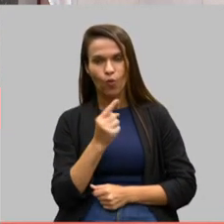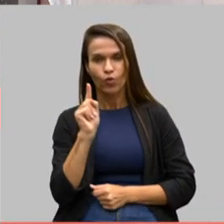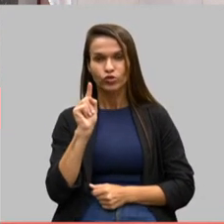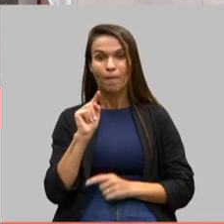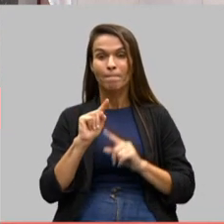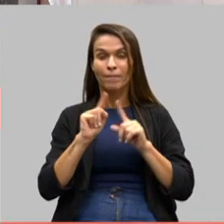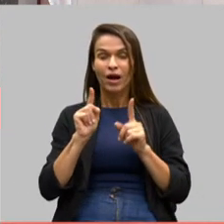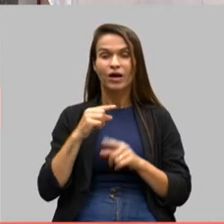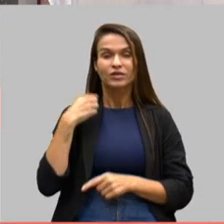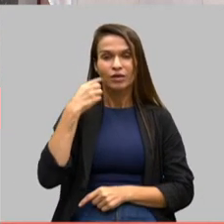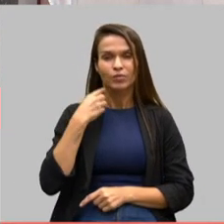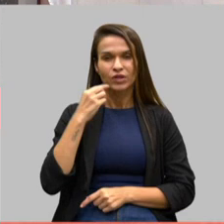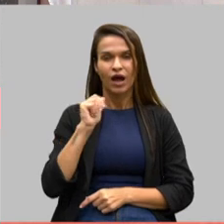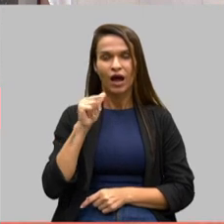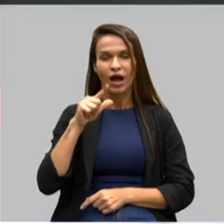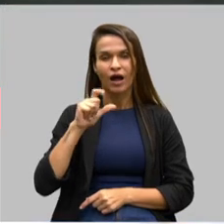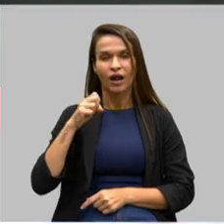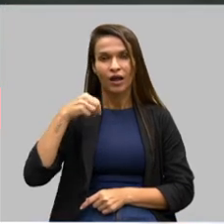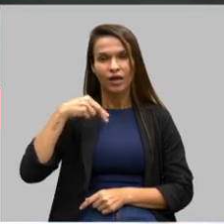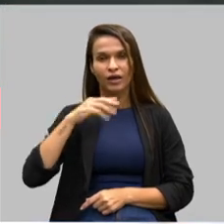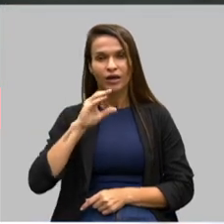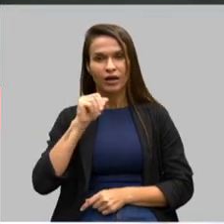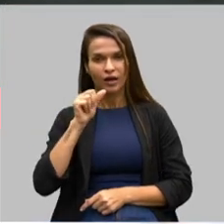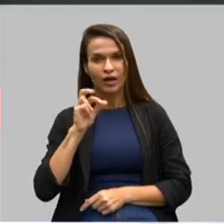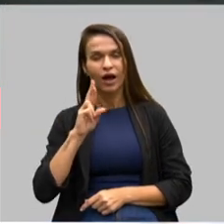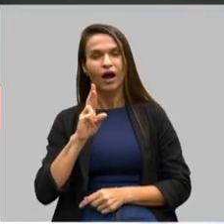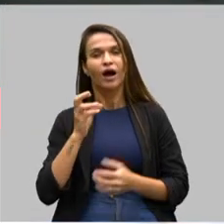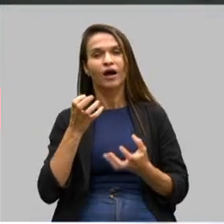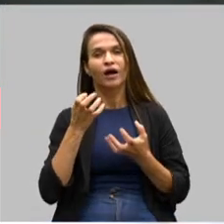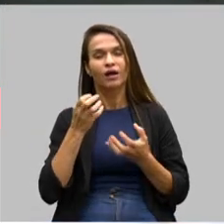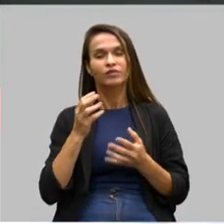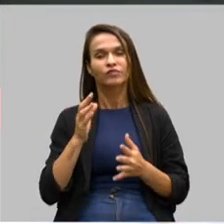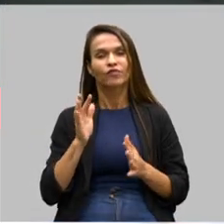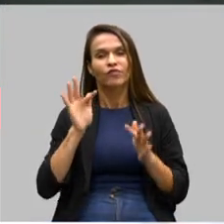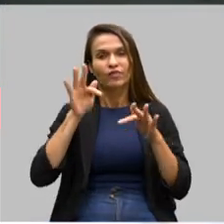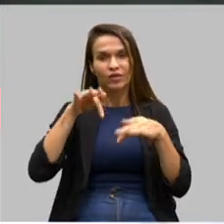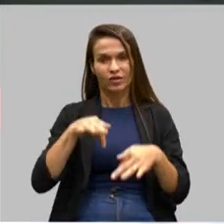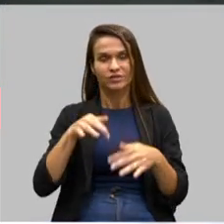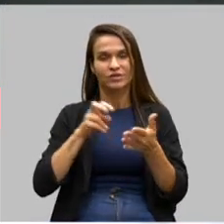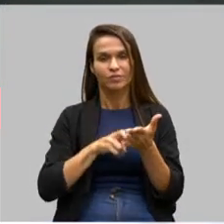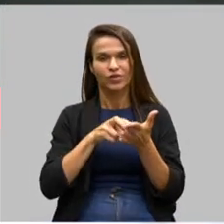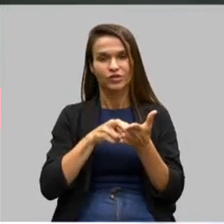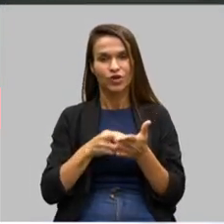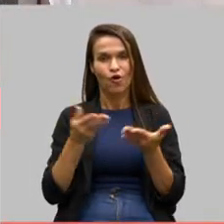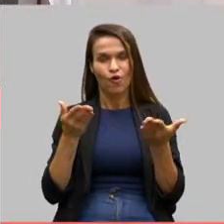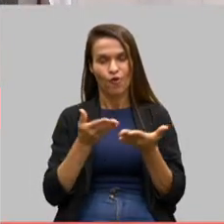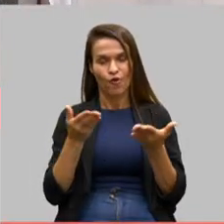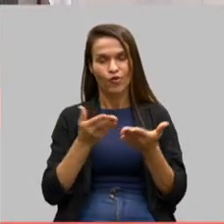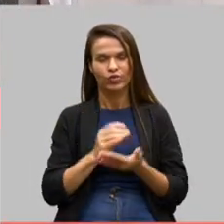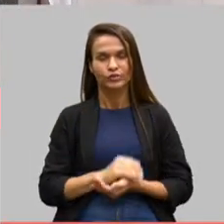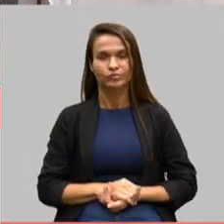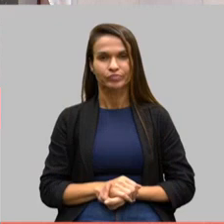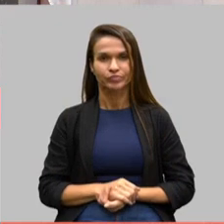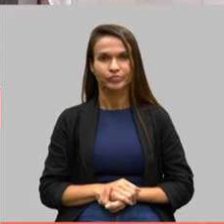pediu para finalizar a nossa manhã de hoje, deputado decano aqui dessa casa, então tem a palavra o deputado Alencar da Silveira. Boa